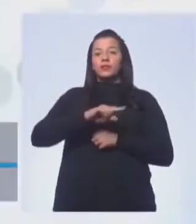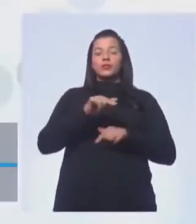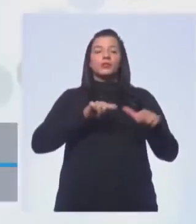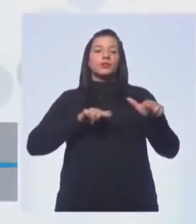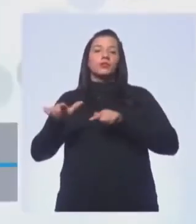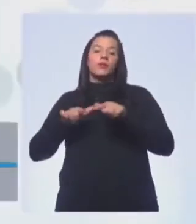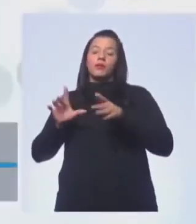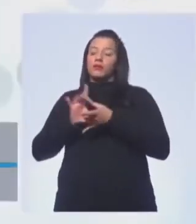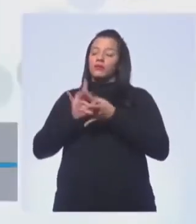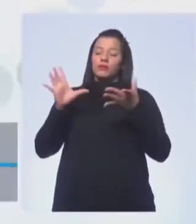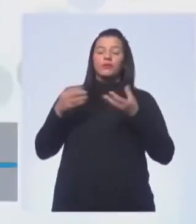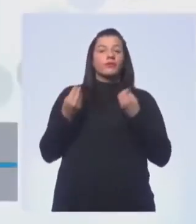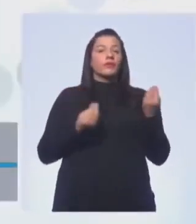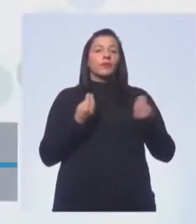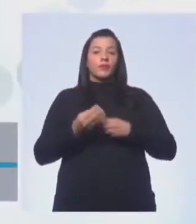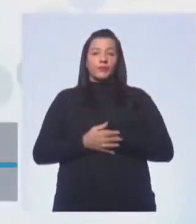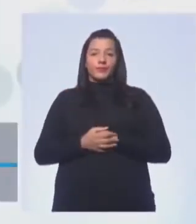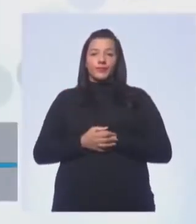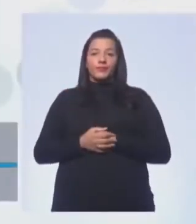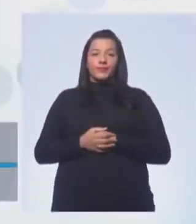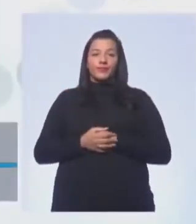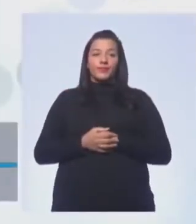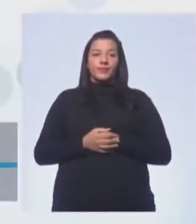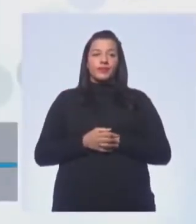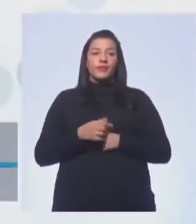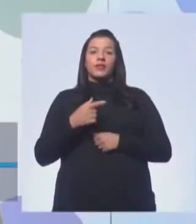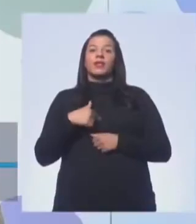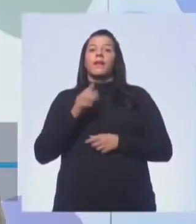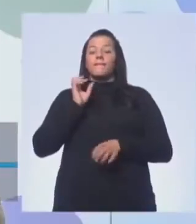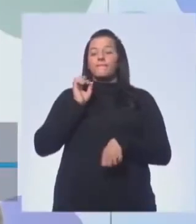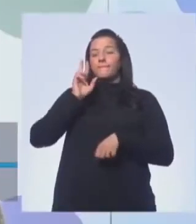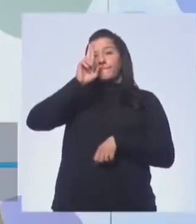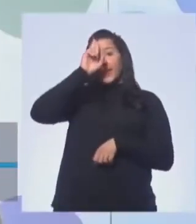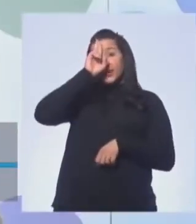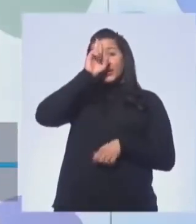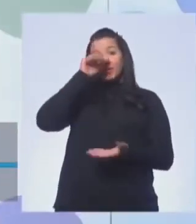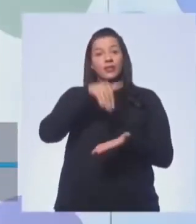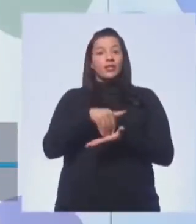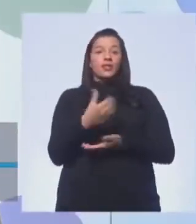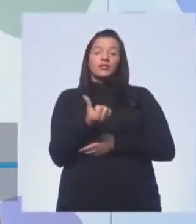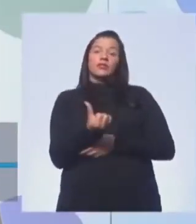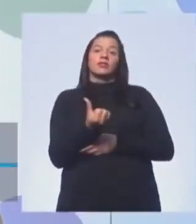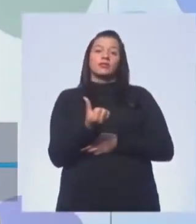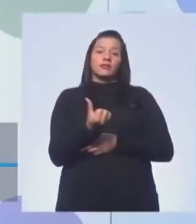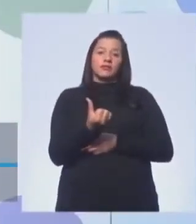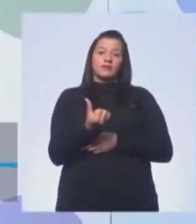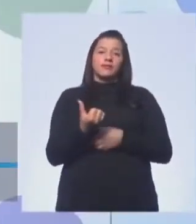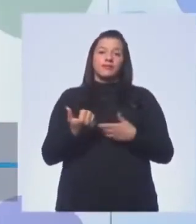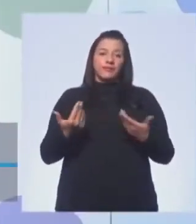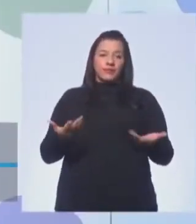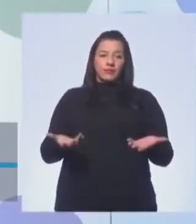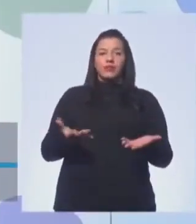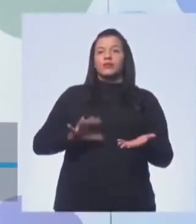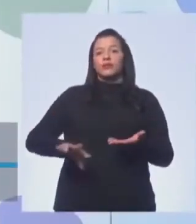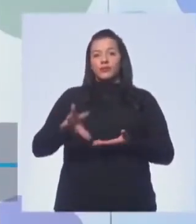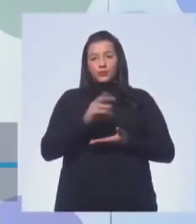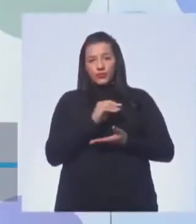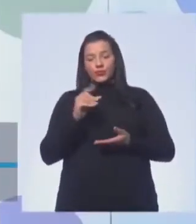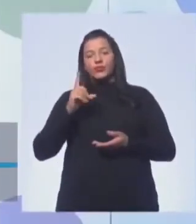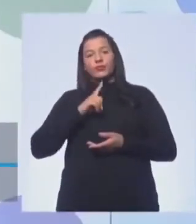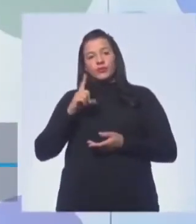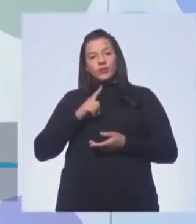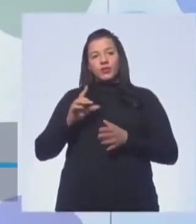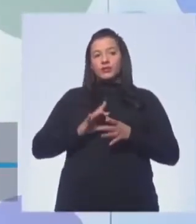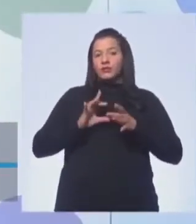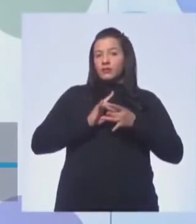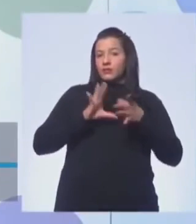tempo que a gente tem livre, né? Da meia-noite às 6. Brincadeira. É paradoxal, né? Se você não tem tempo, mas está gastando tempo, né?